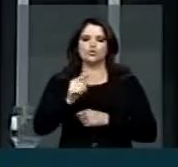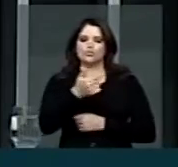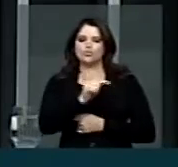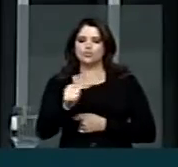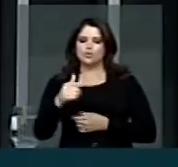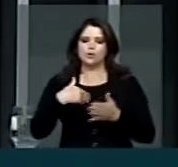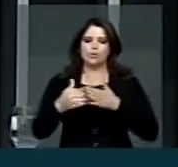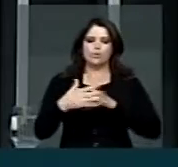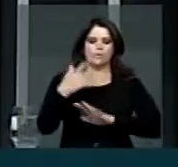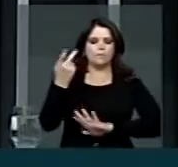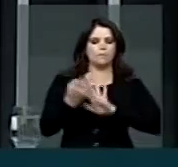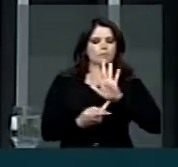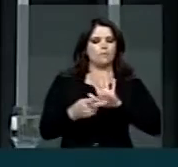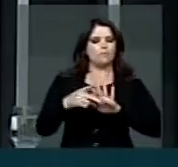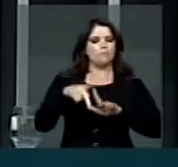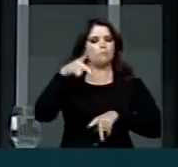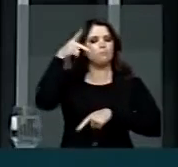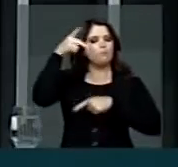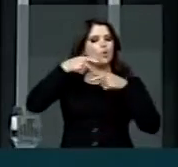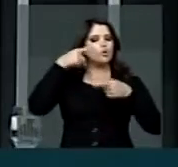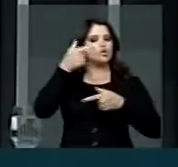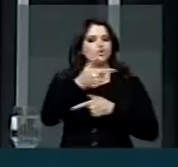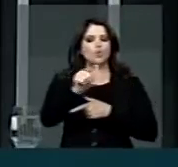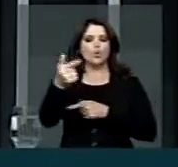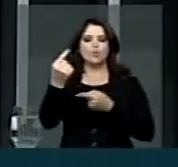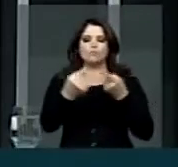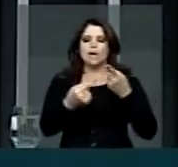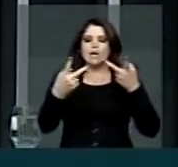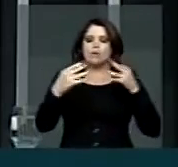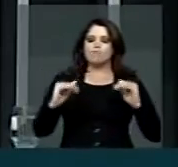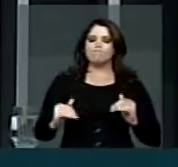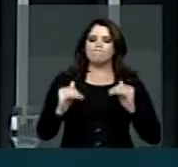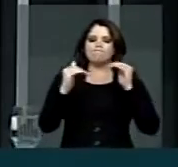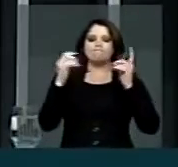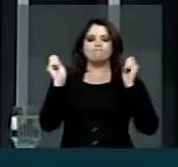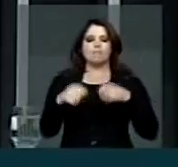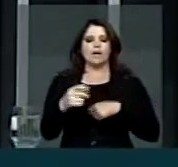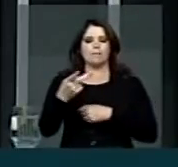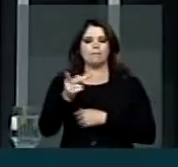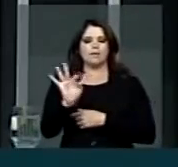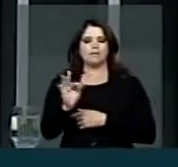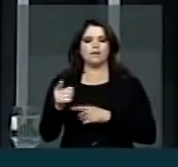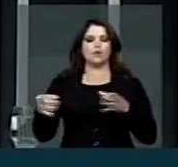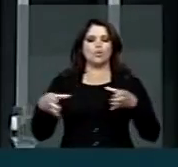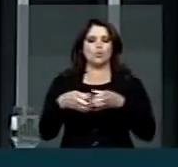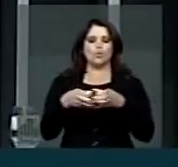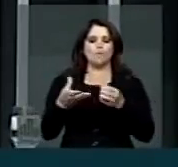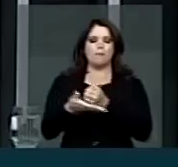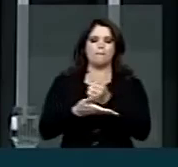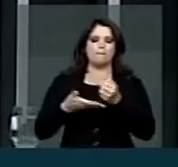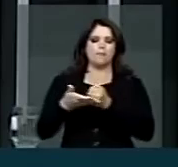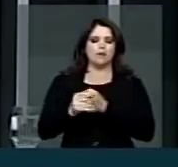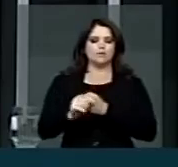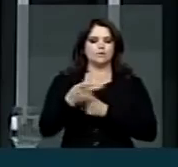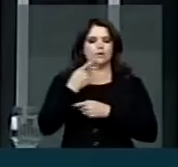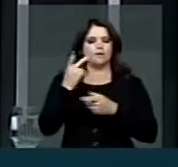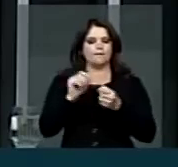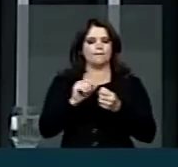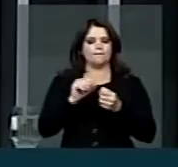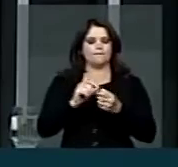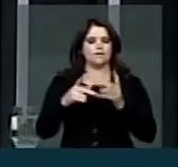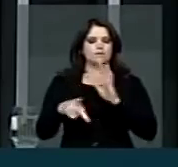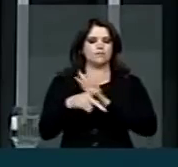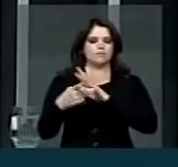qualquer projeto político alternativo capaz de fazer o PT e seus aliados o que fizeram